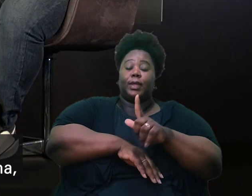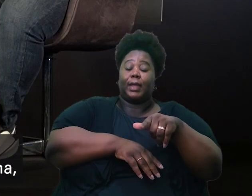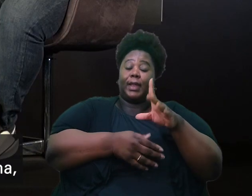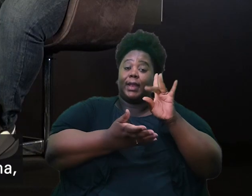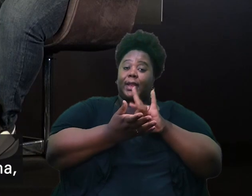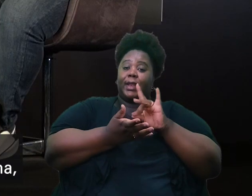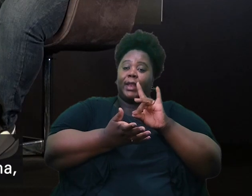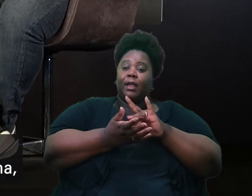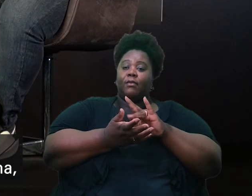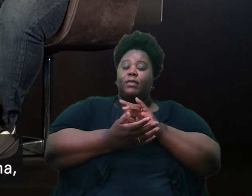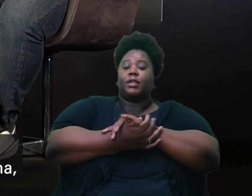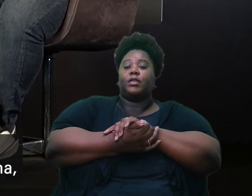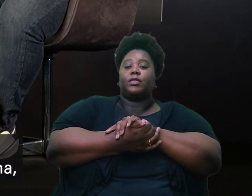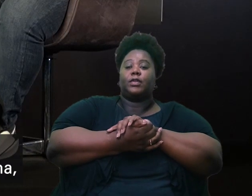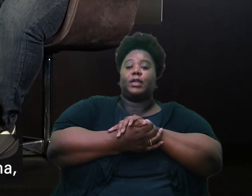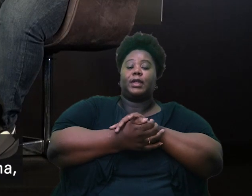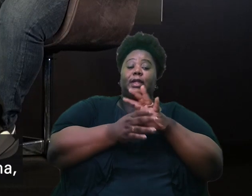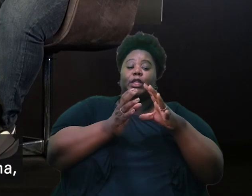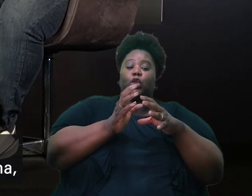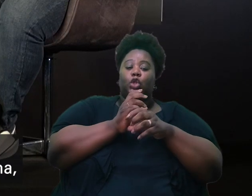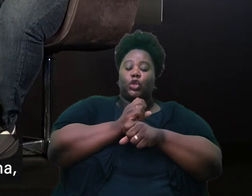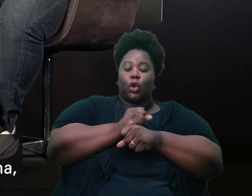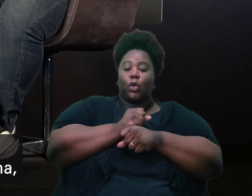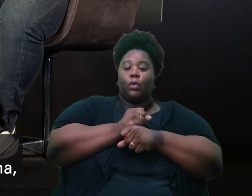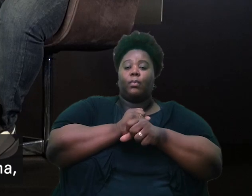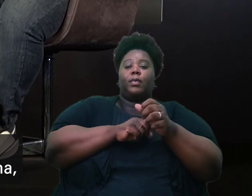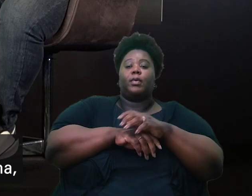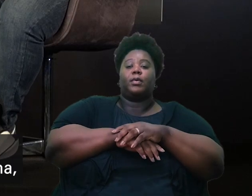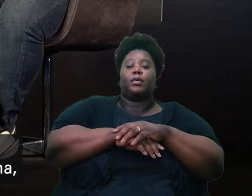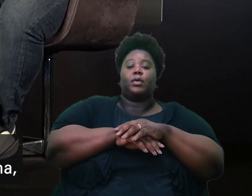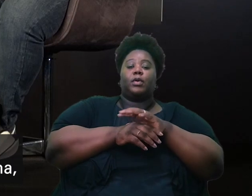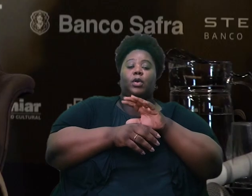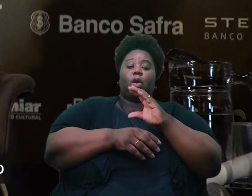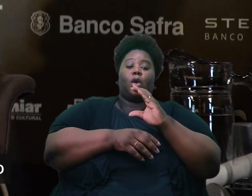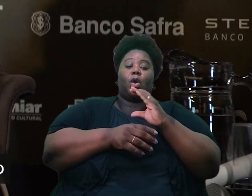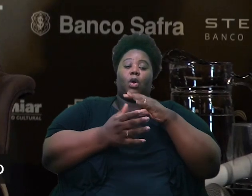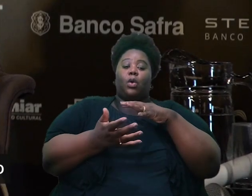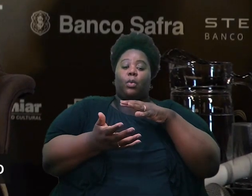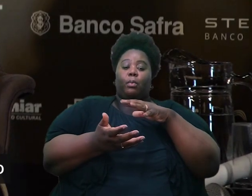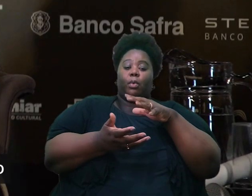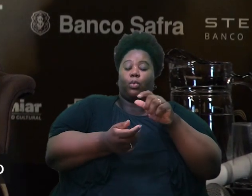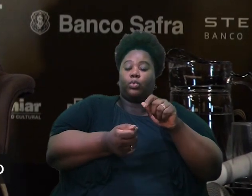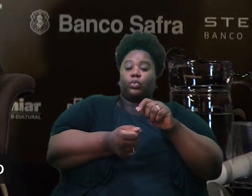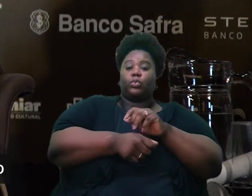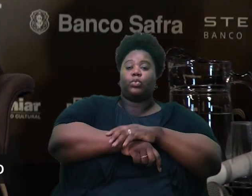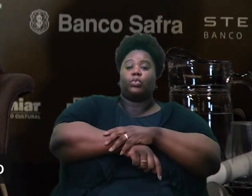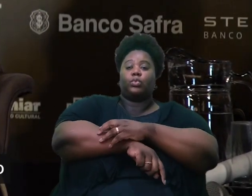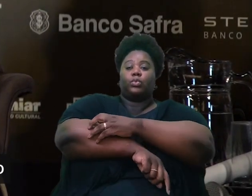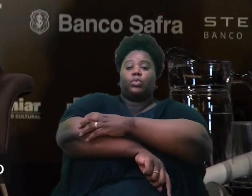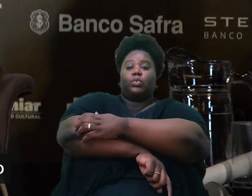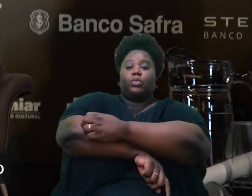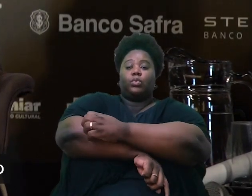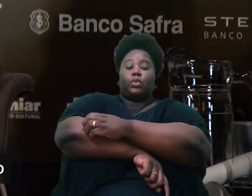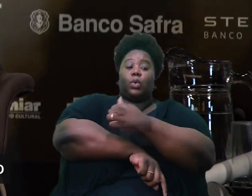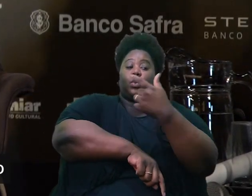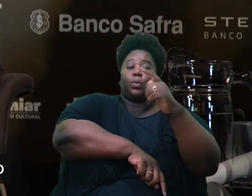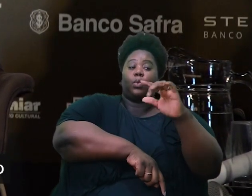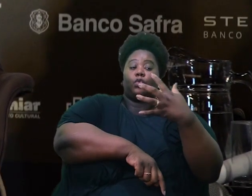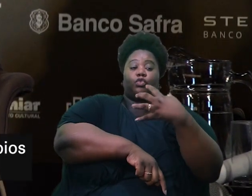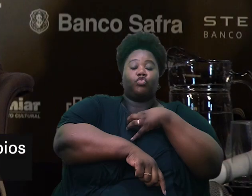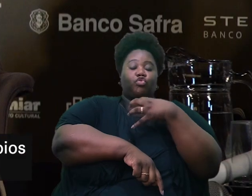né, ele aglutina tal qual o cosmograma. O cosmograma é um outro